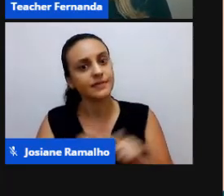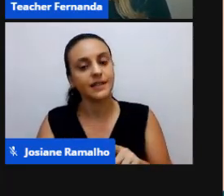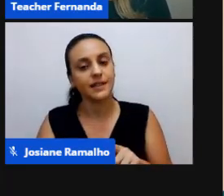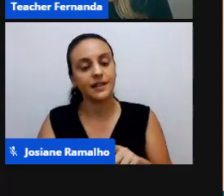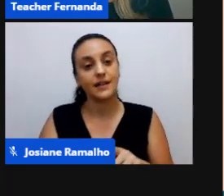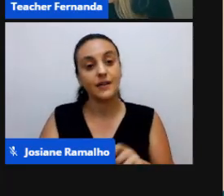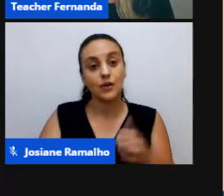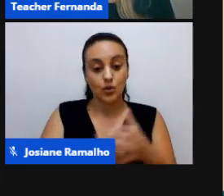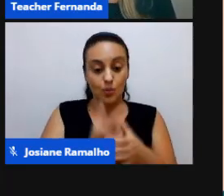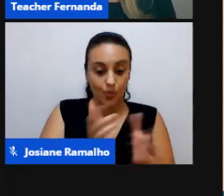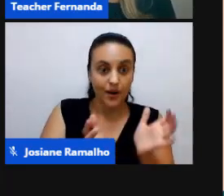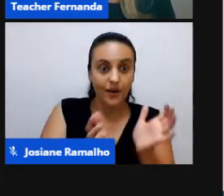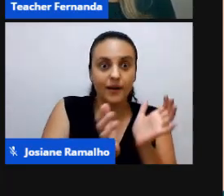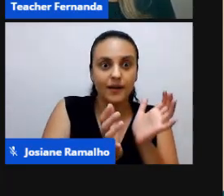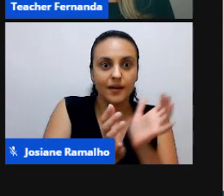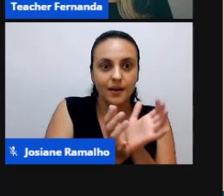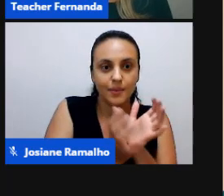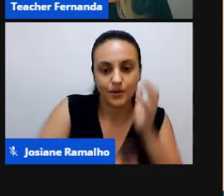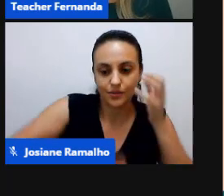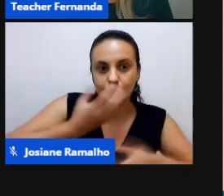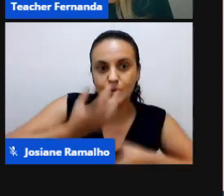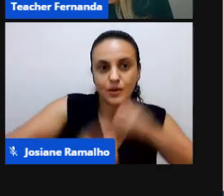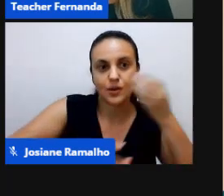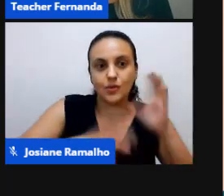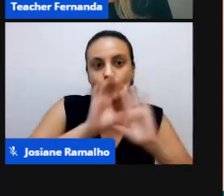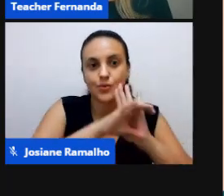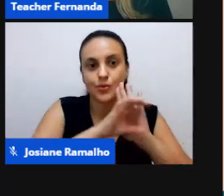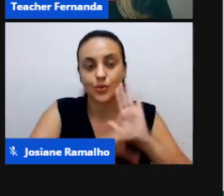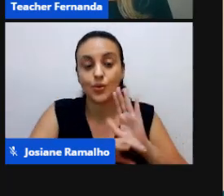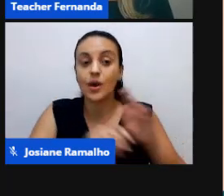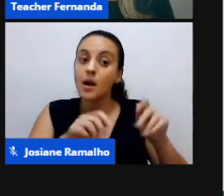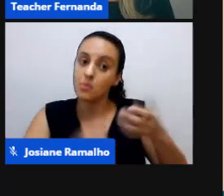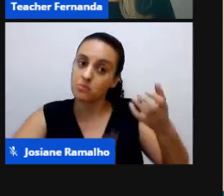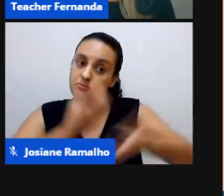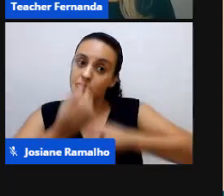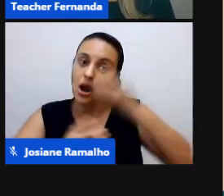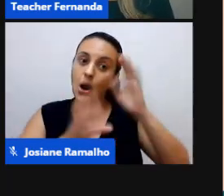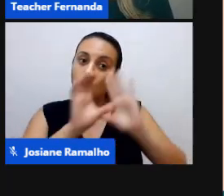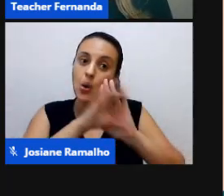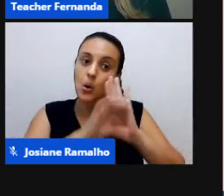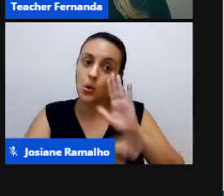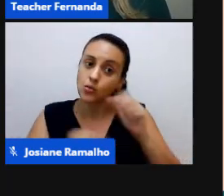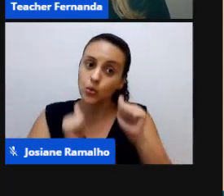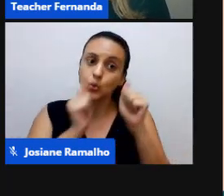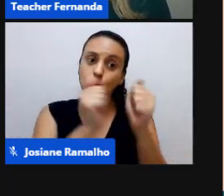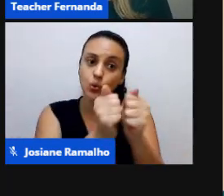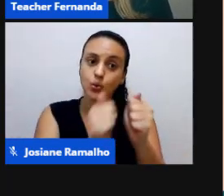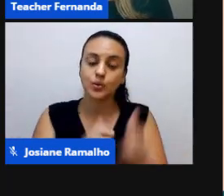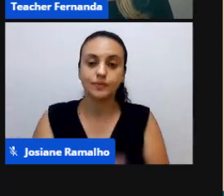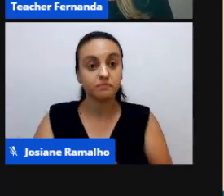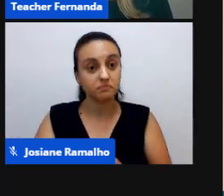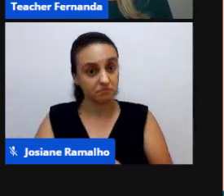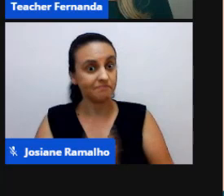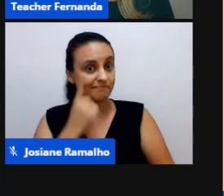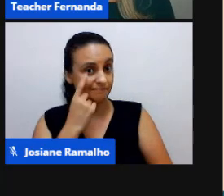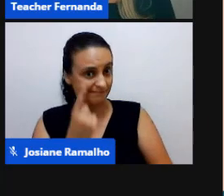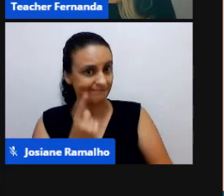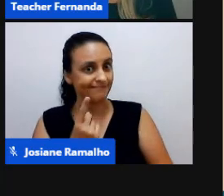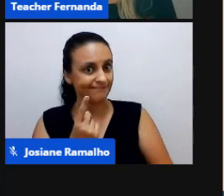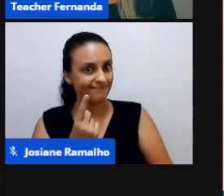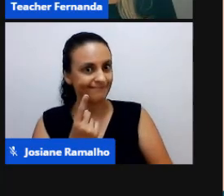conteúdo e juntos produzir conteúdo para os seus alunos. Não é muito interessante? Esse trabalho, muitas vezes, ele é